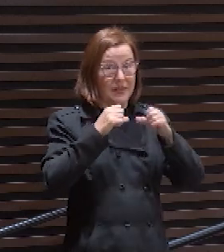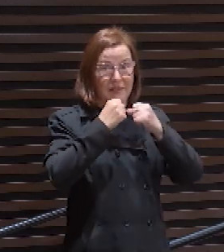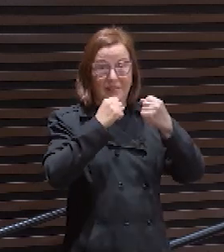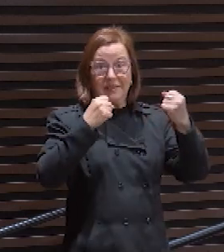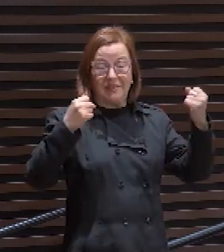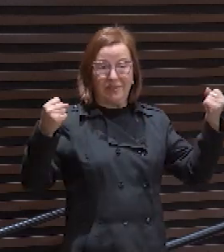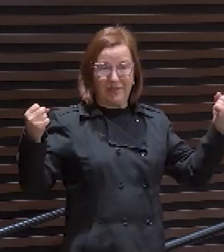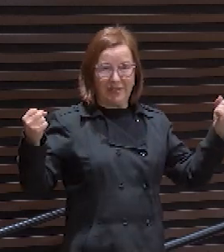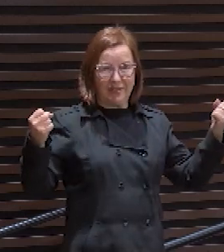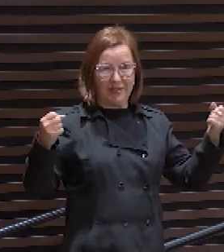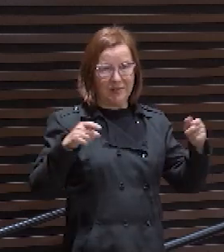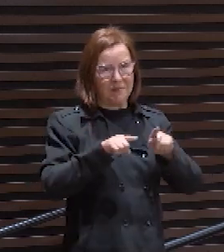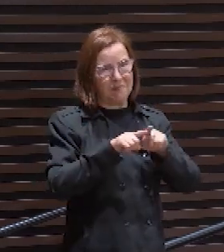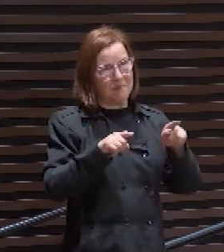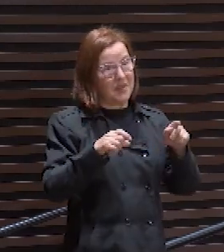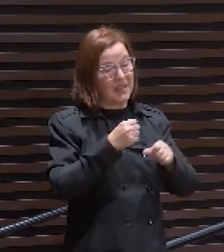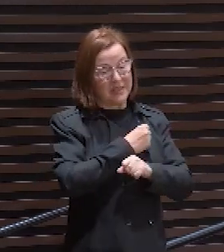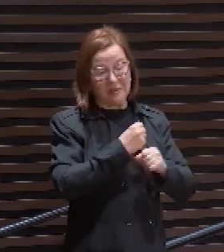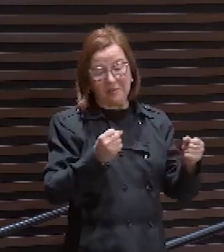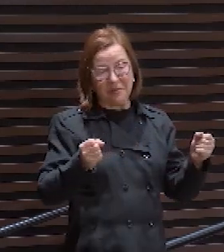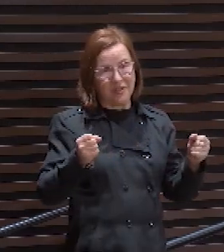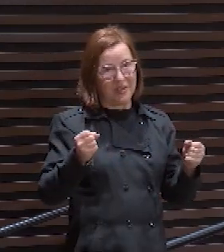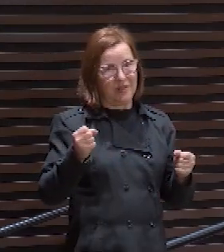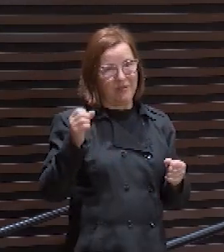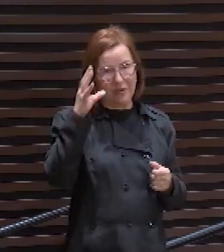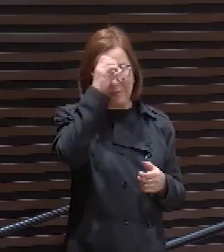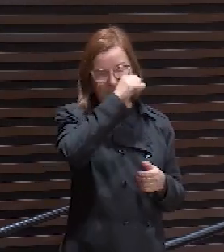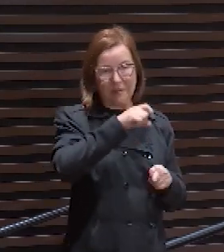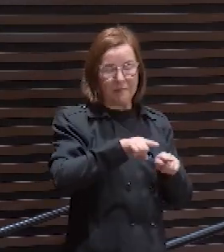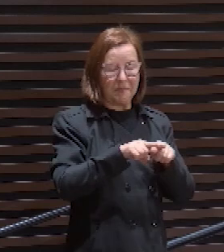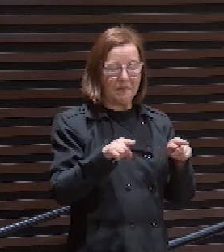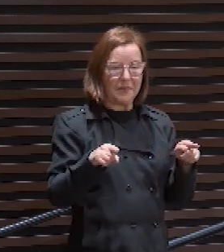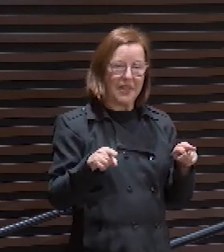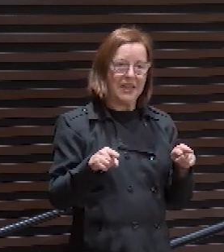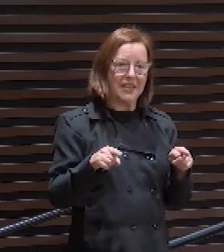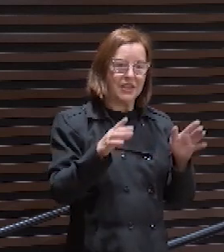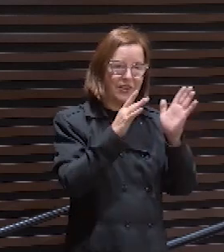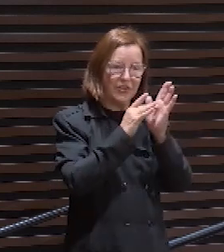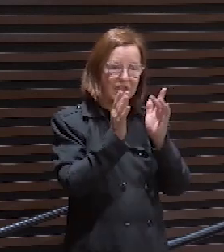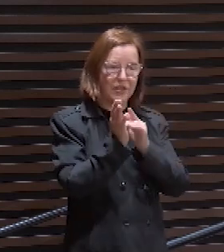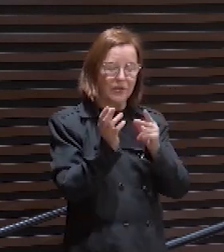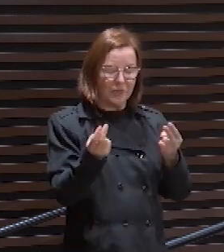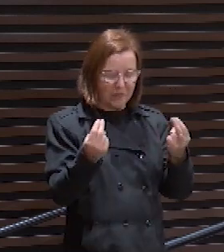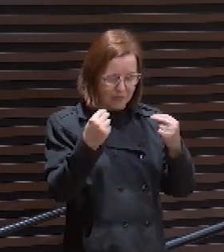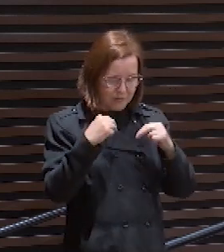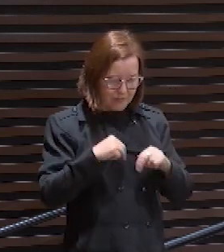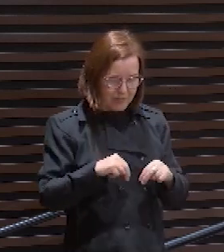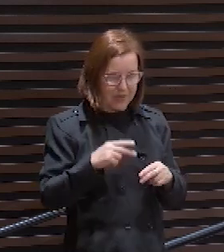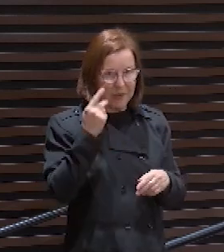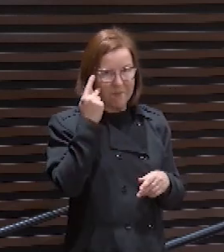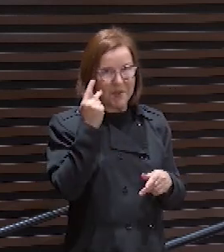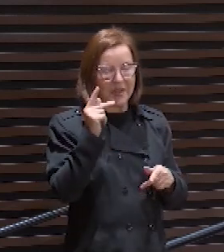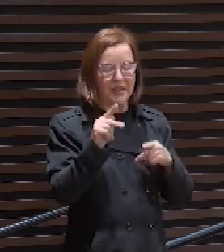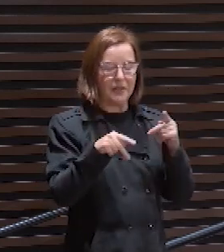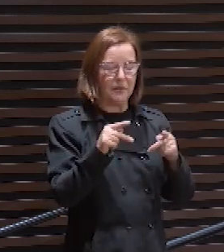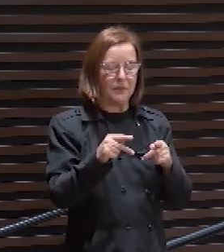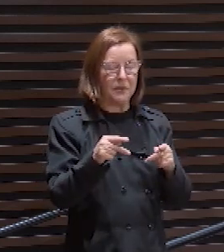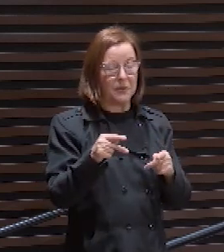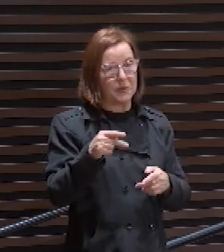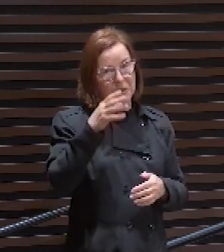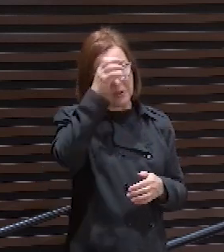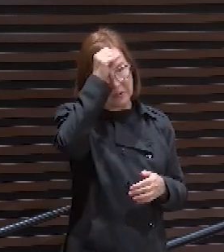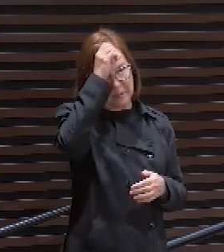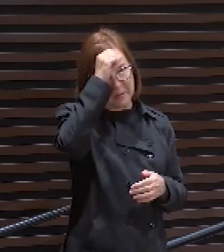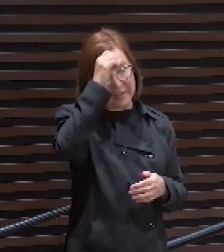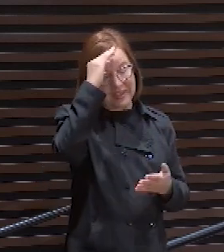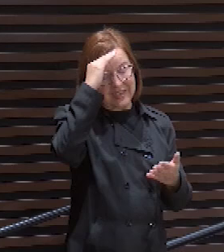ser compreendidas, mas ele se rebaixa. E ele ensina de uma forma que as pessoas possam compreender, para que elas possam escutar,